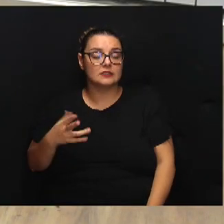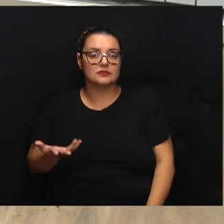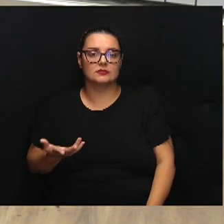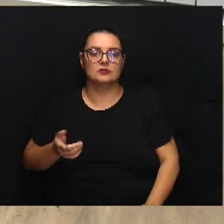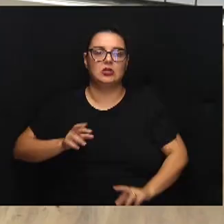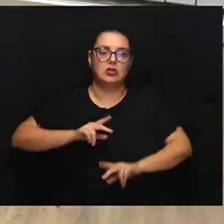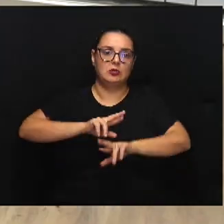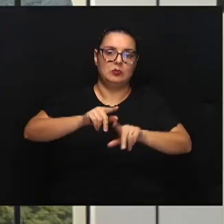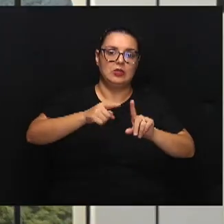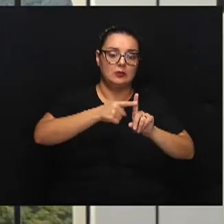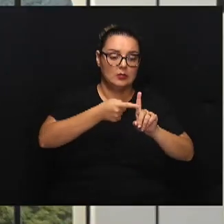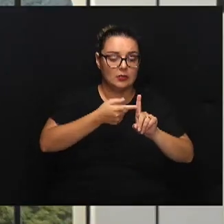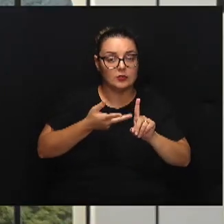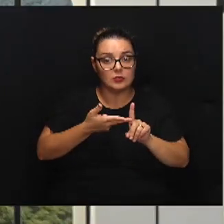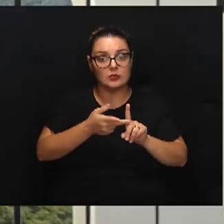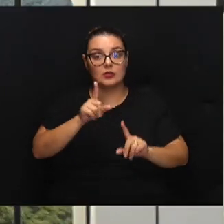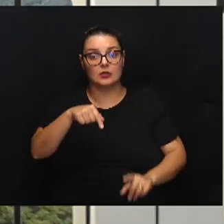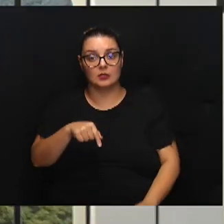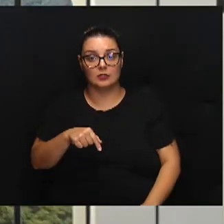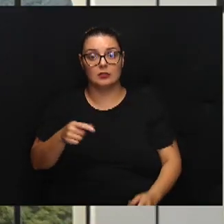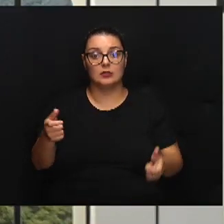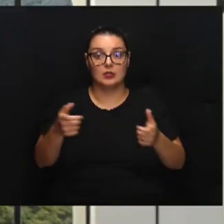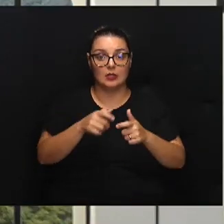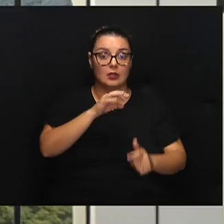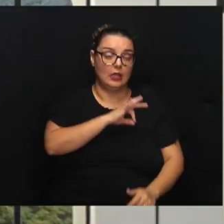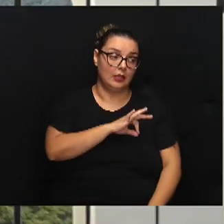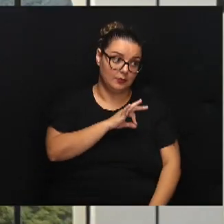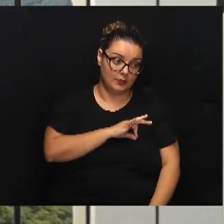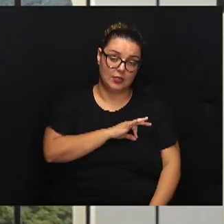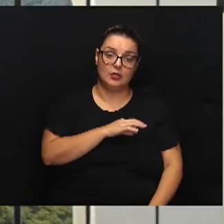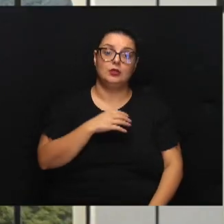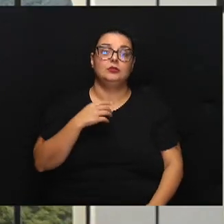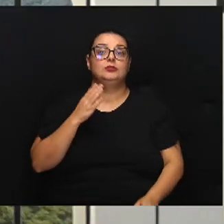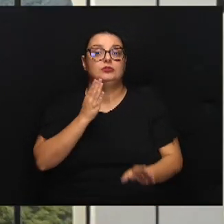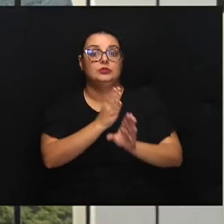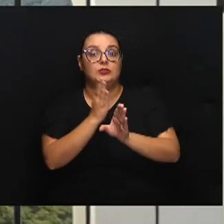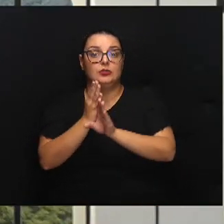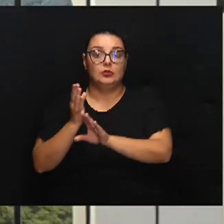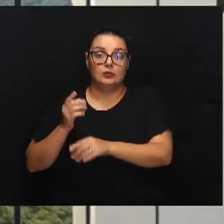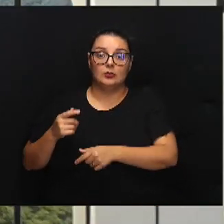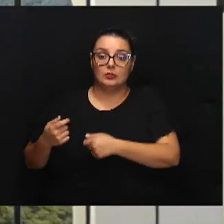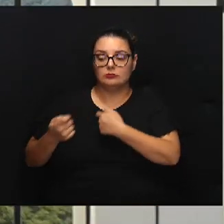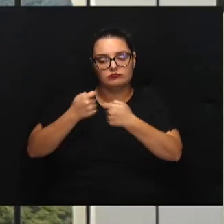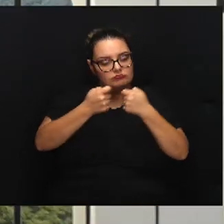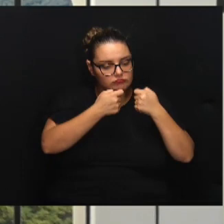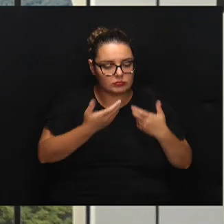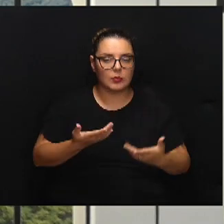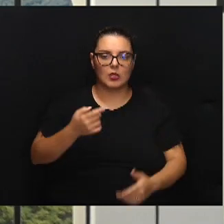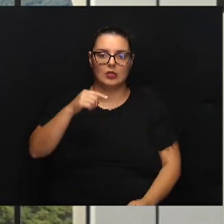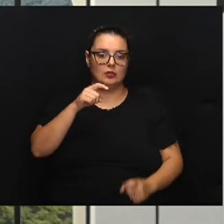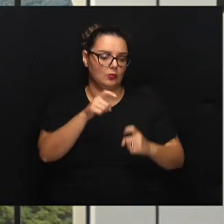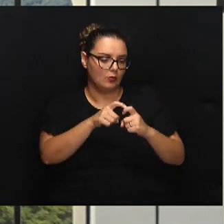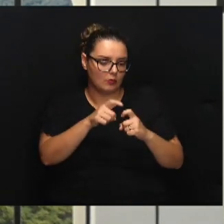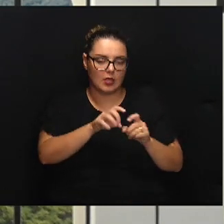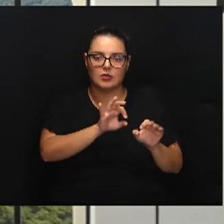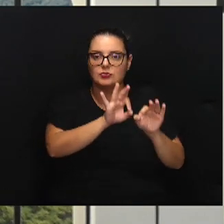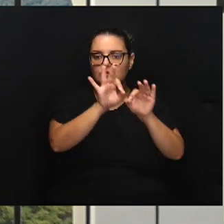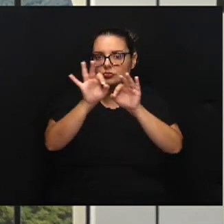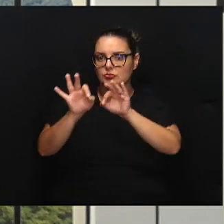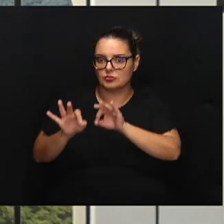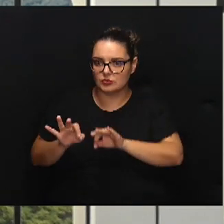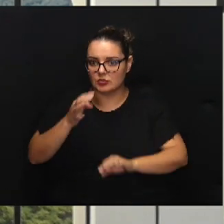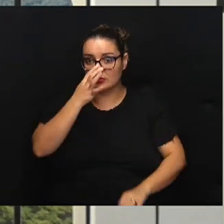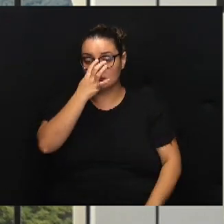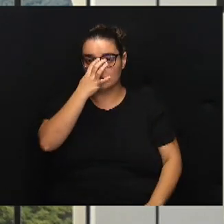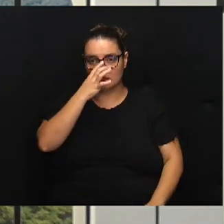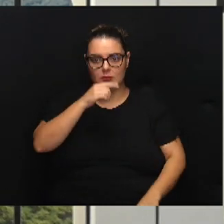tantas cesáreas, que é o da baixa remuneração. A gente encontrou algumas reportagens e este médico que acompanha o paciente